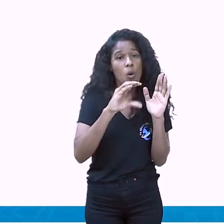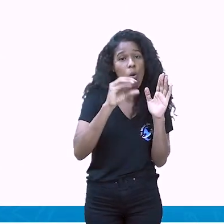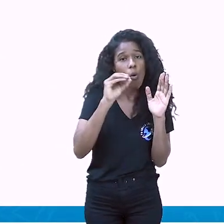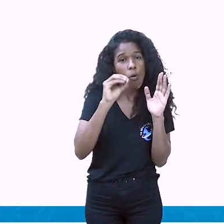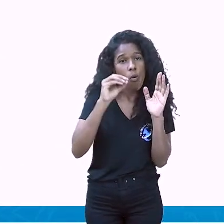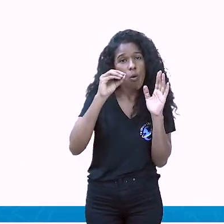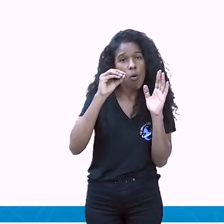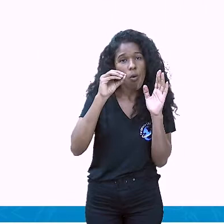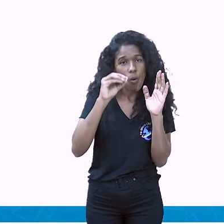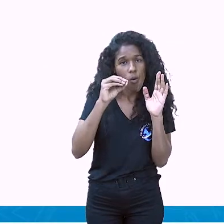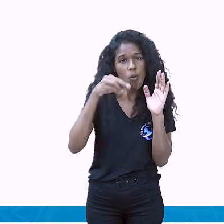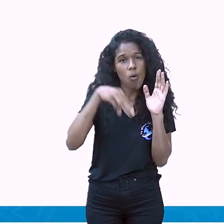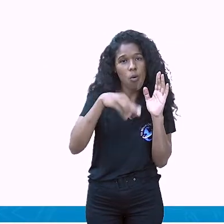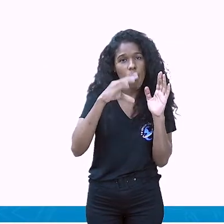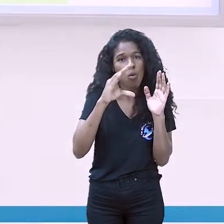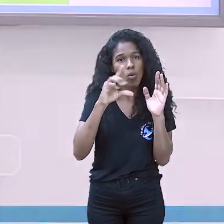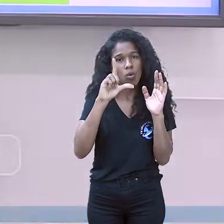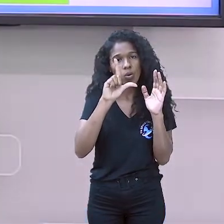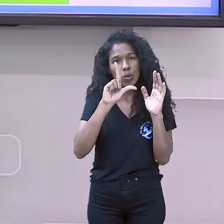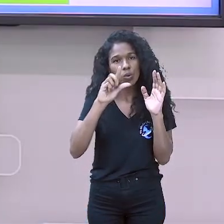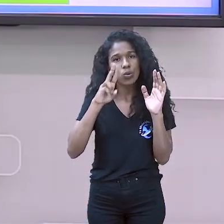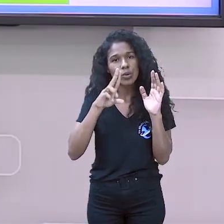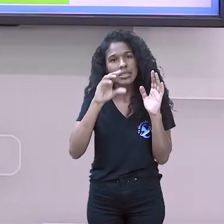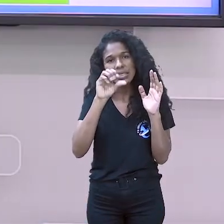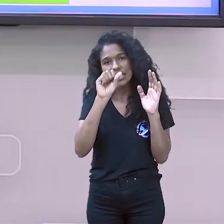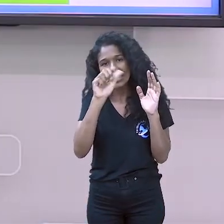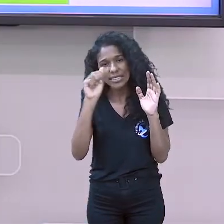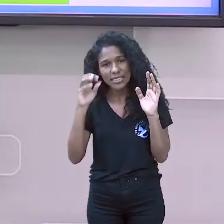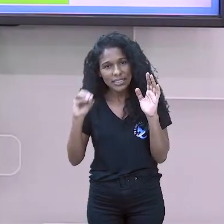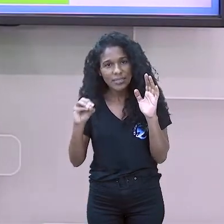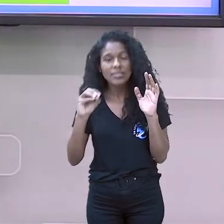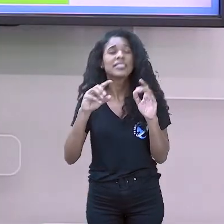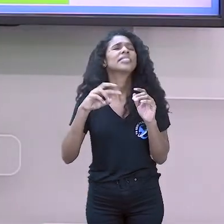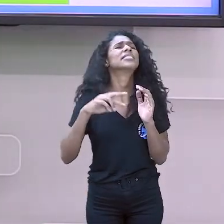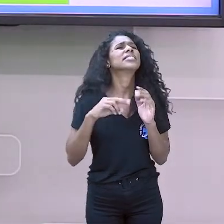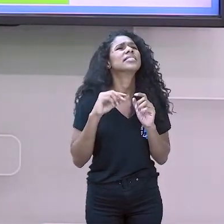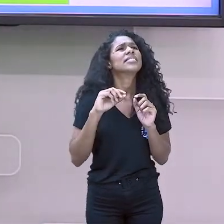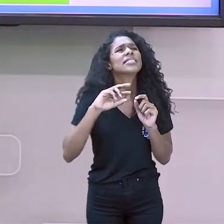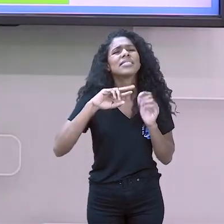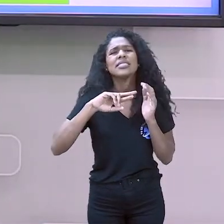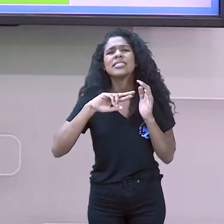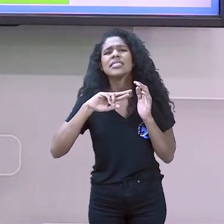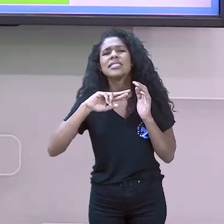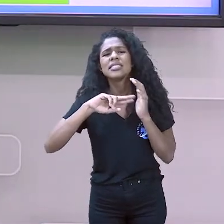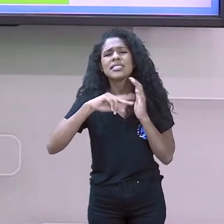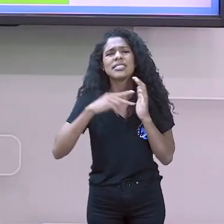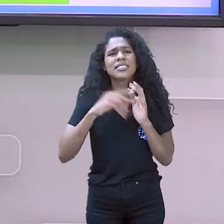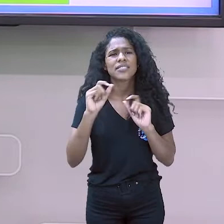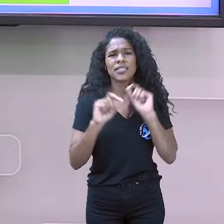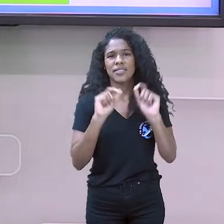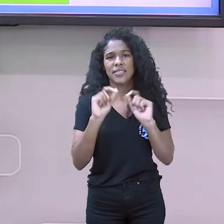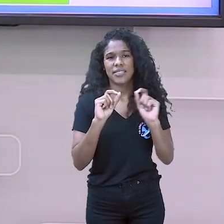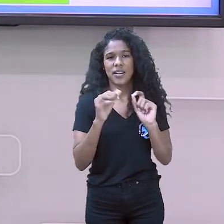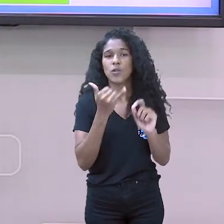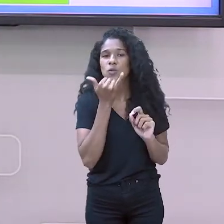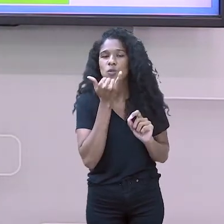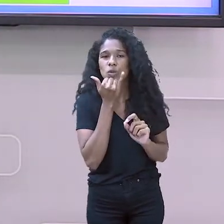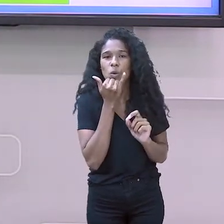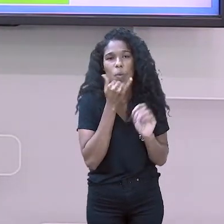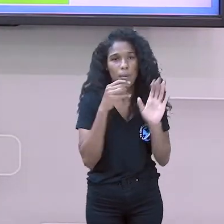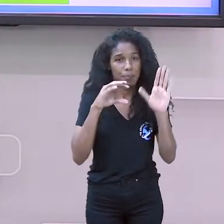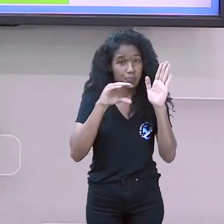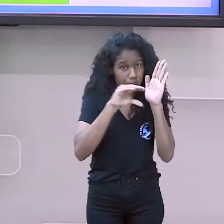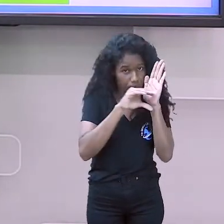diz. O fim, o the end, né? Que a gente ouve aí, que a gente ouve não, que a gente lê nos finais